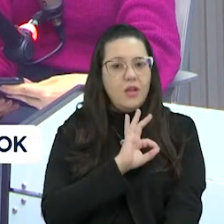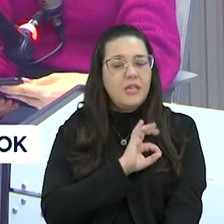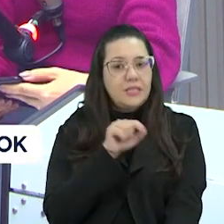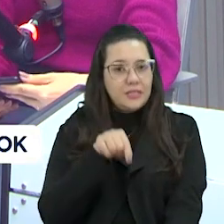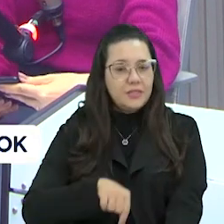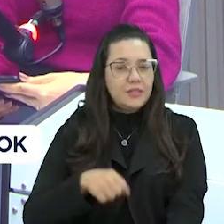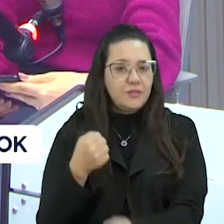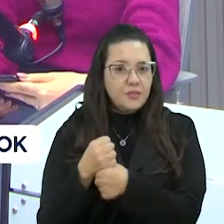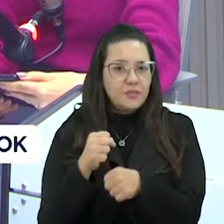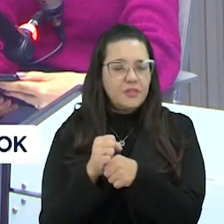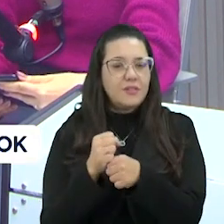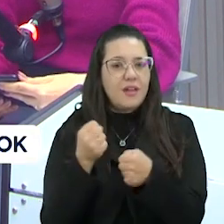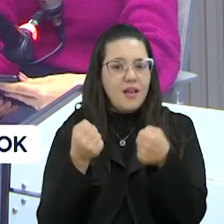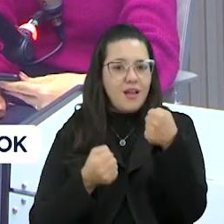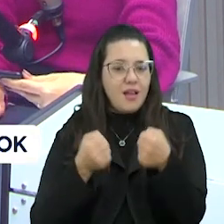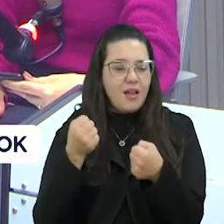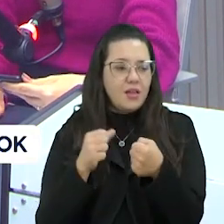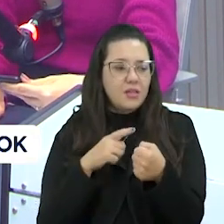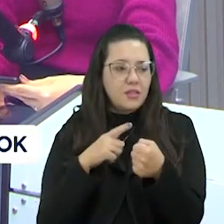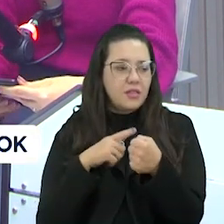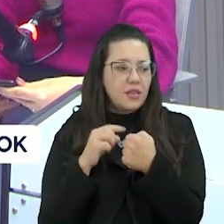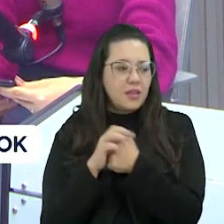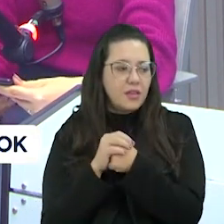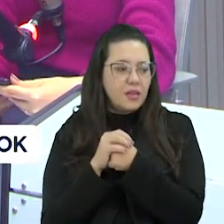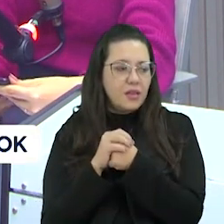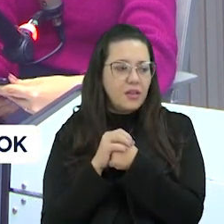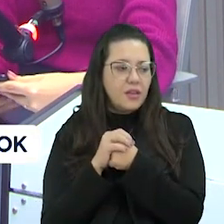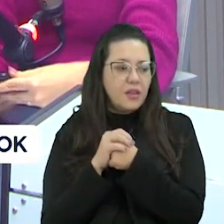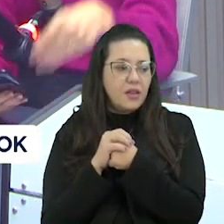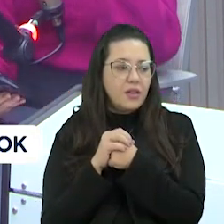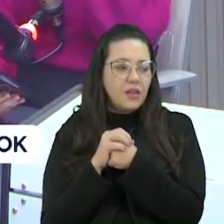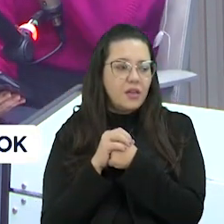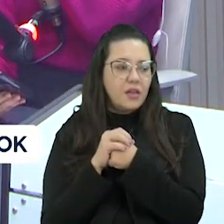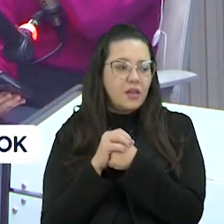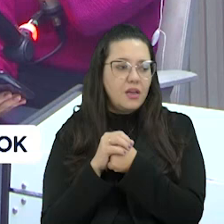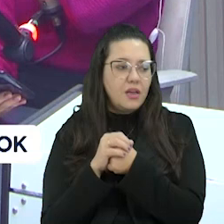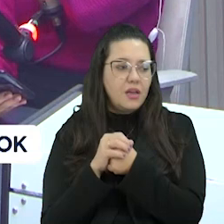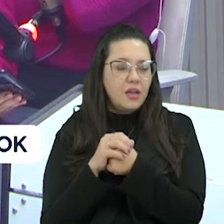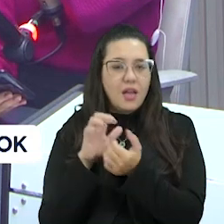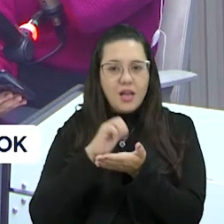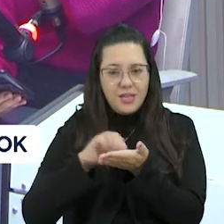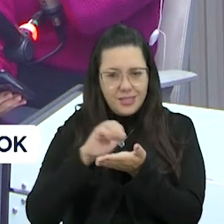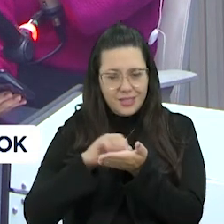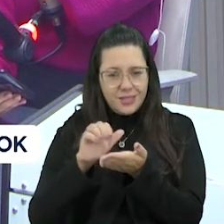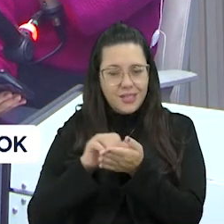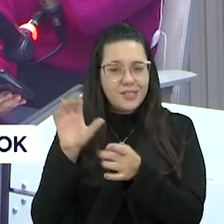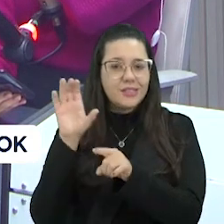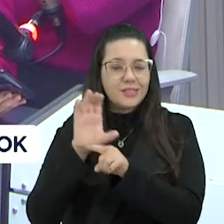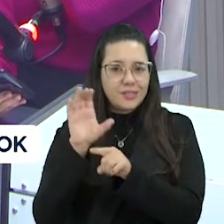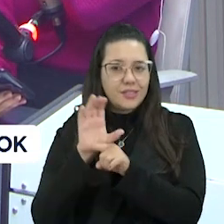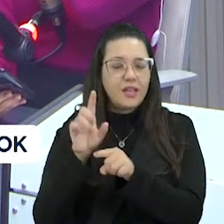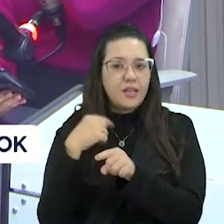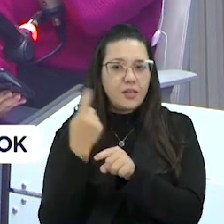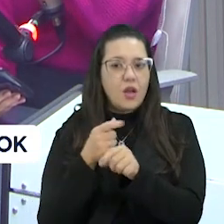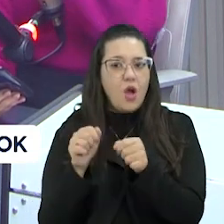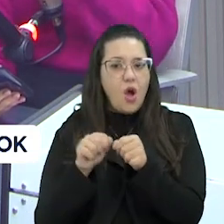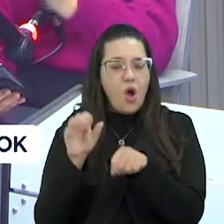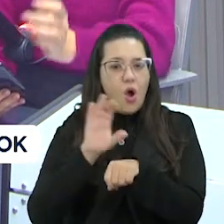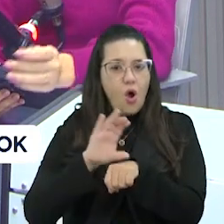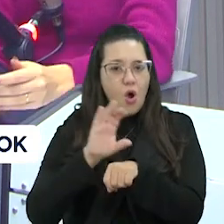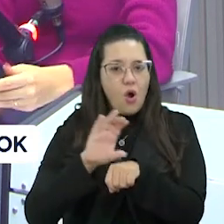de viaturas e pessoal. Tem essa previsão de aumento? Bom, a Secretaria do Estado está trabalhando nisso, né? A gente tem abertura de concursos